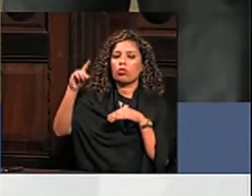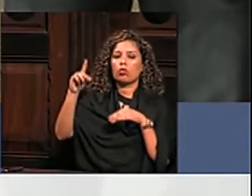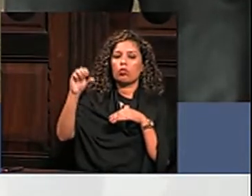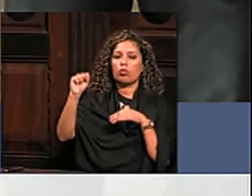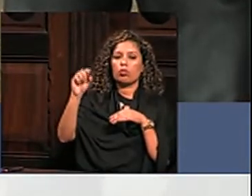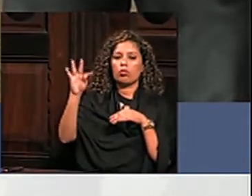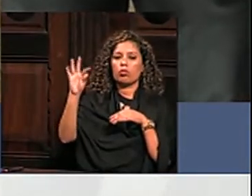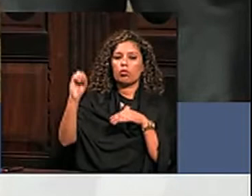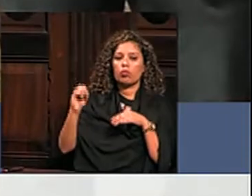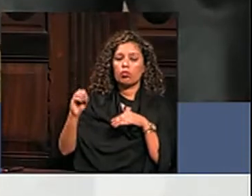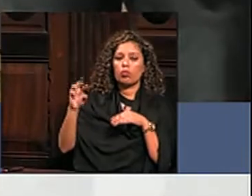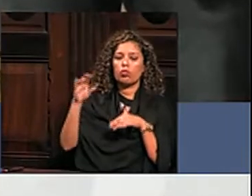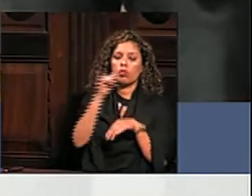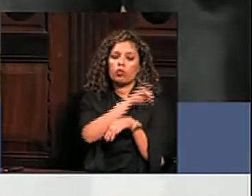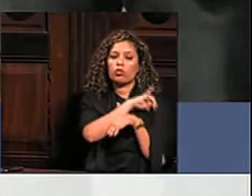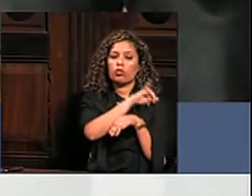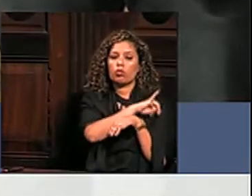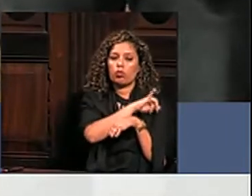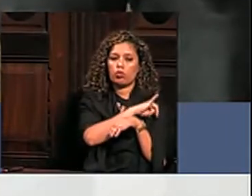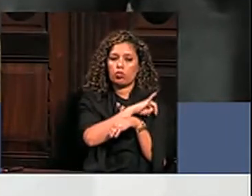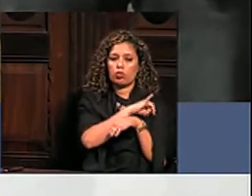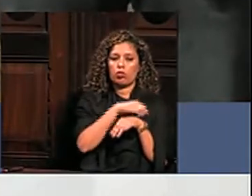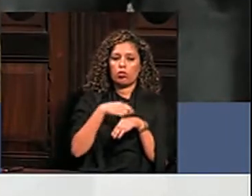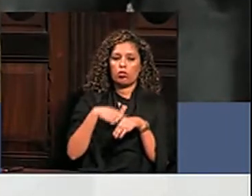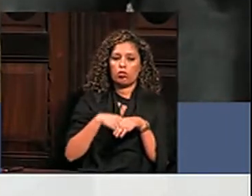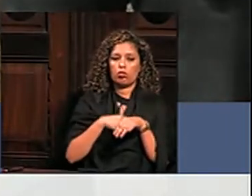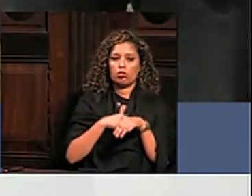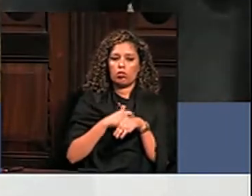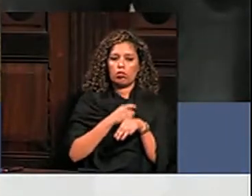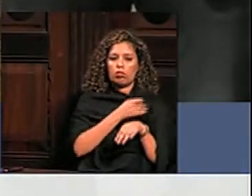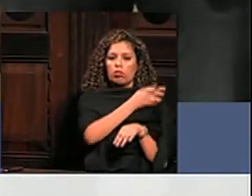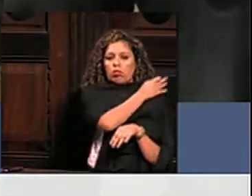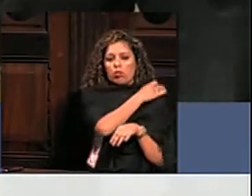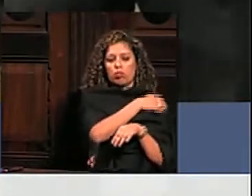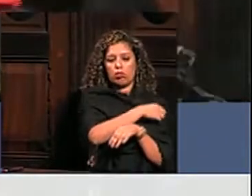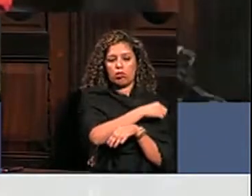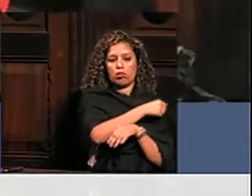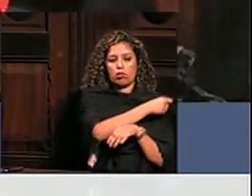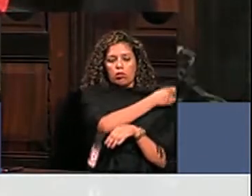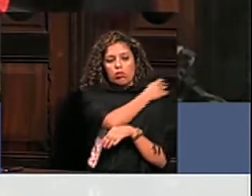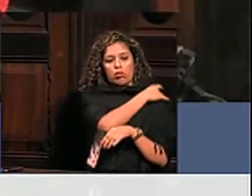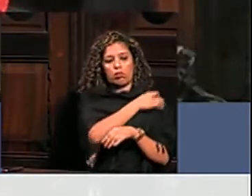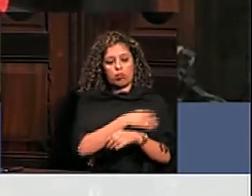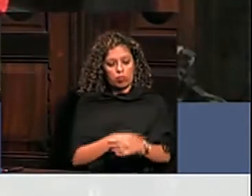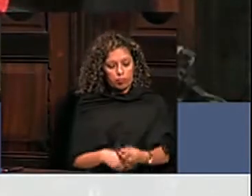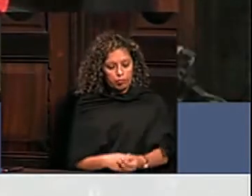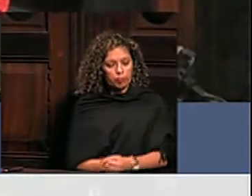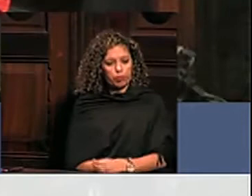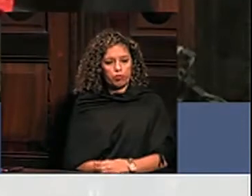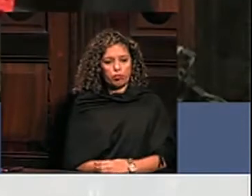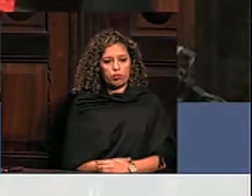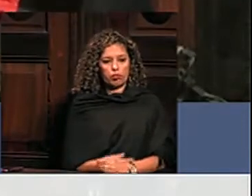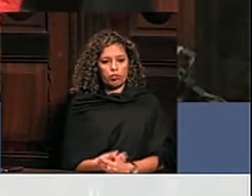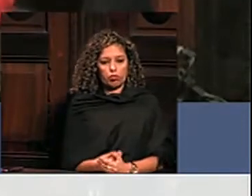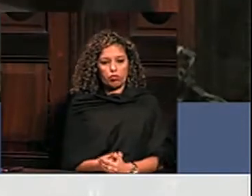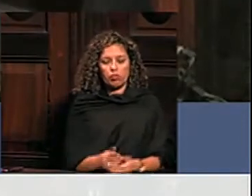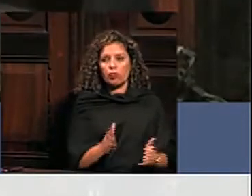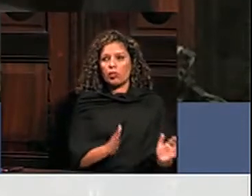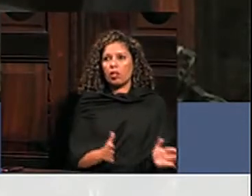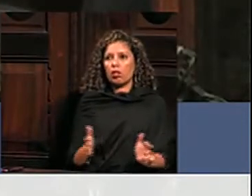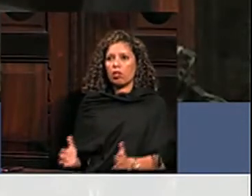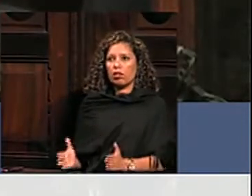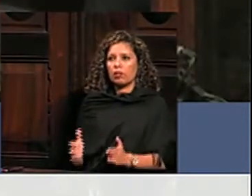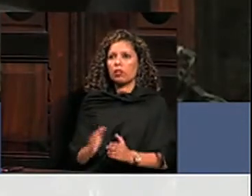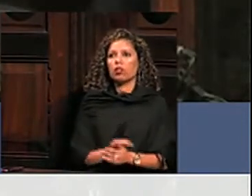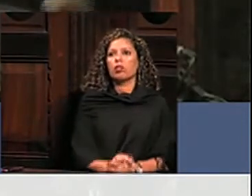do Rio de Janeiro, em termos de ICMS, virou um manicômio tributário, presidente. Senhor presidente, questão de ordem. Questão de ordem.